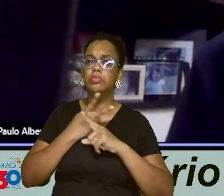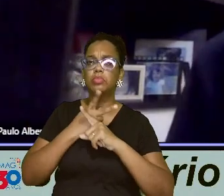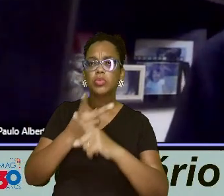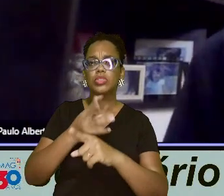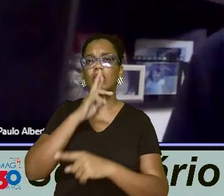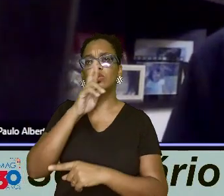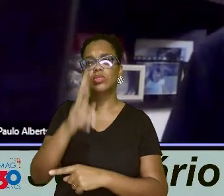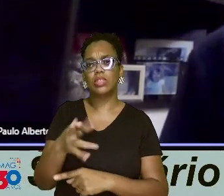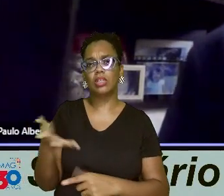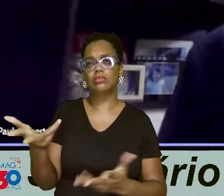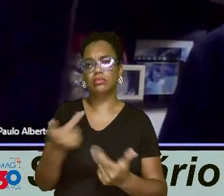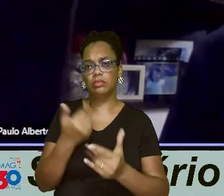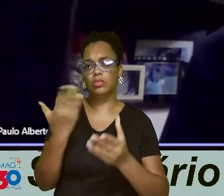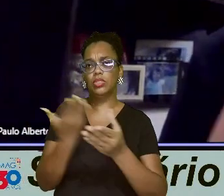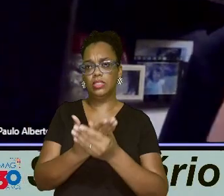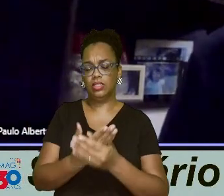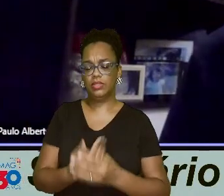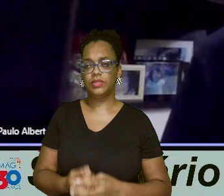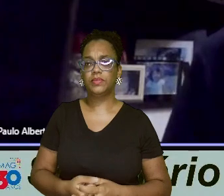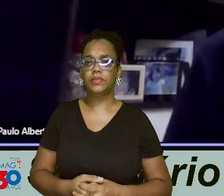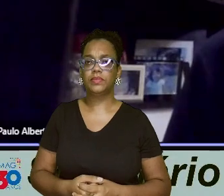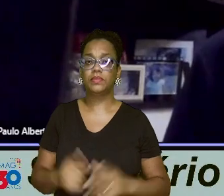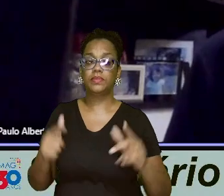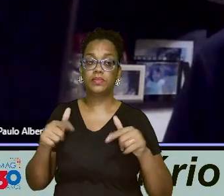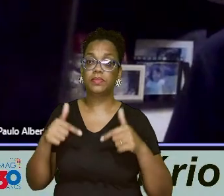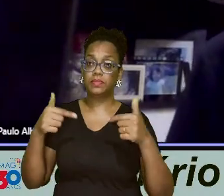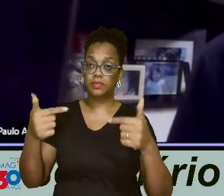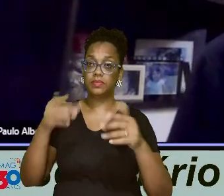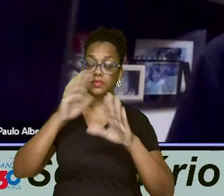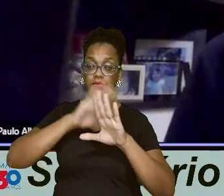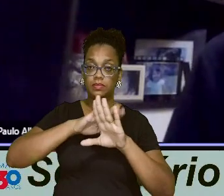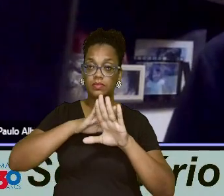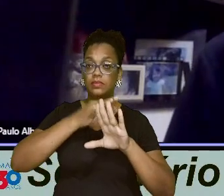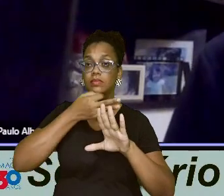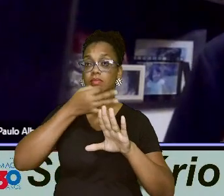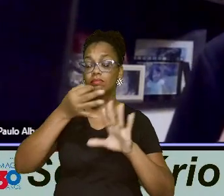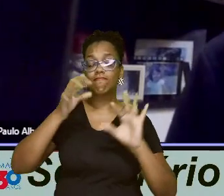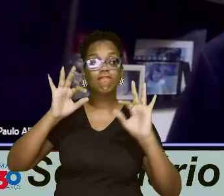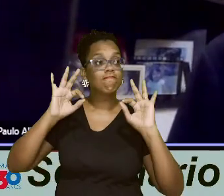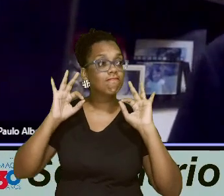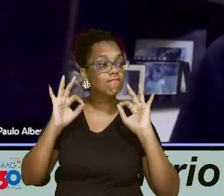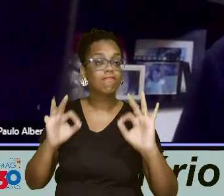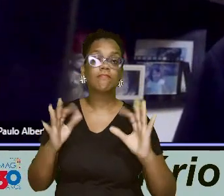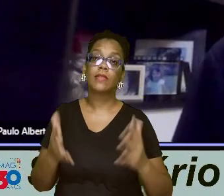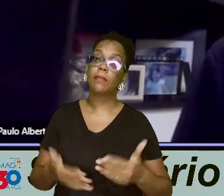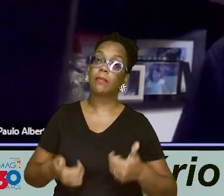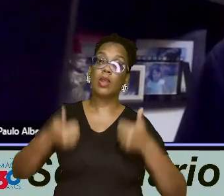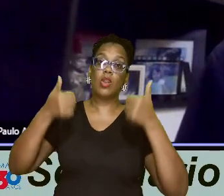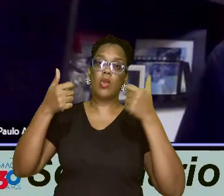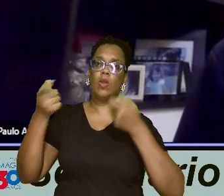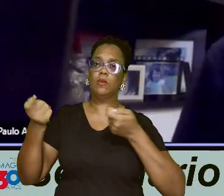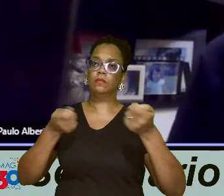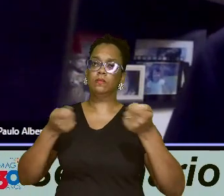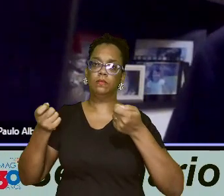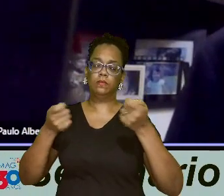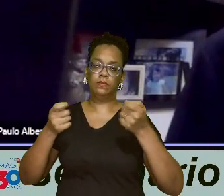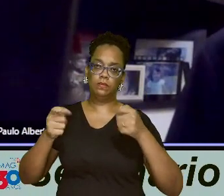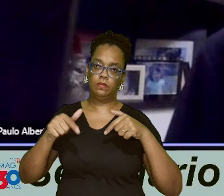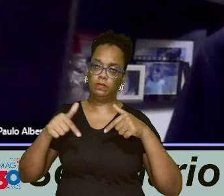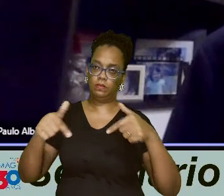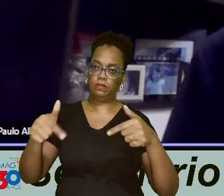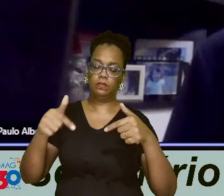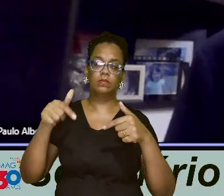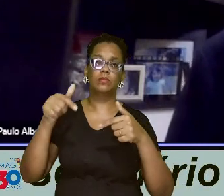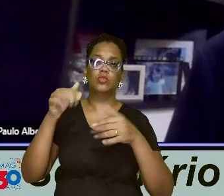processo. A aplicação desse precedente, ela sugere evidentemente um melhor gerenciamento da atividade jurisdicional, e